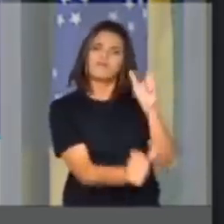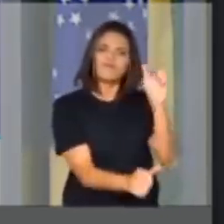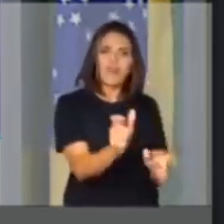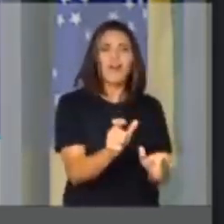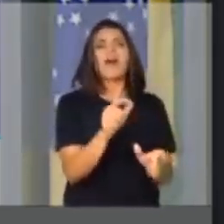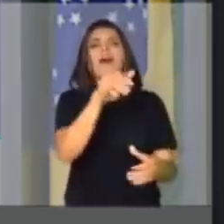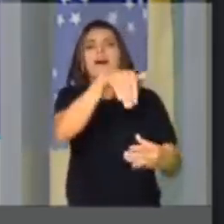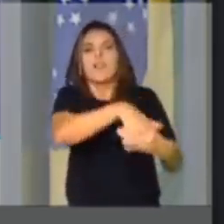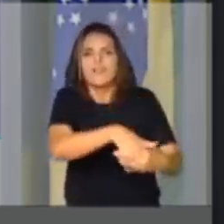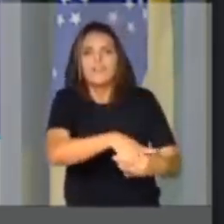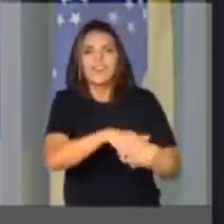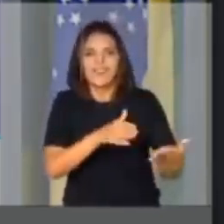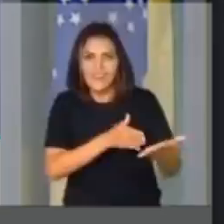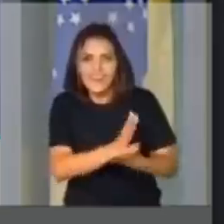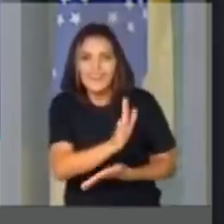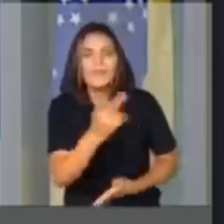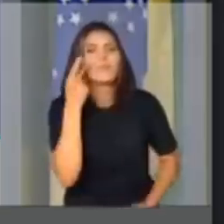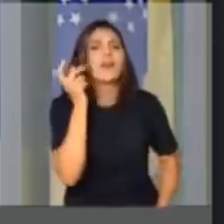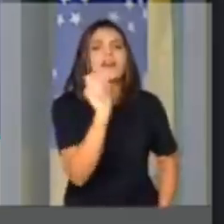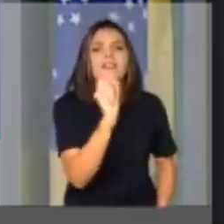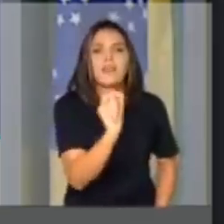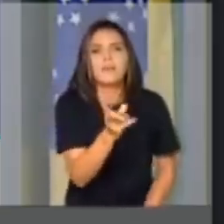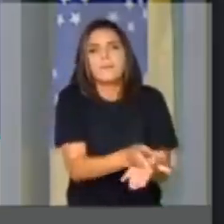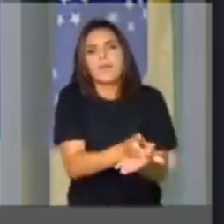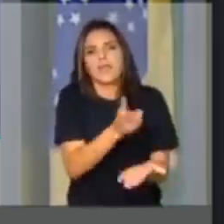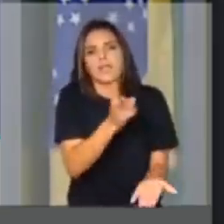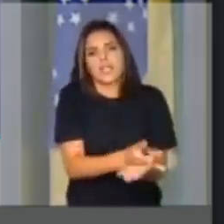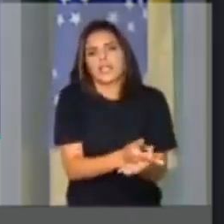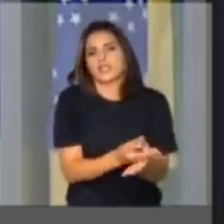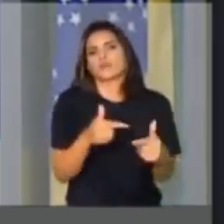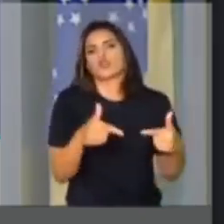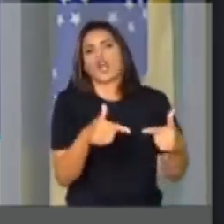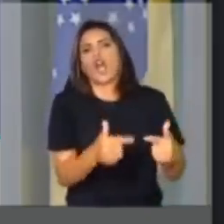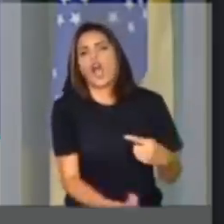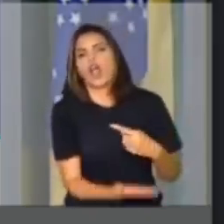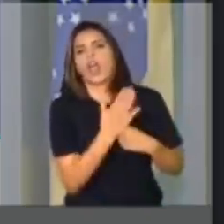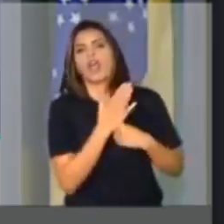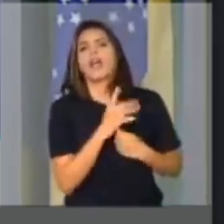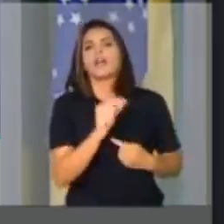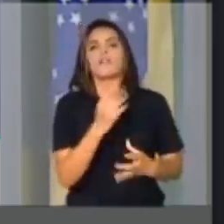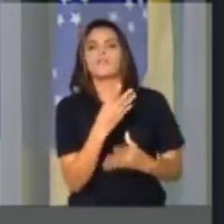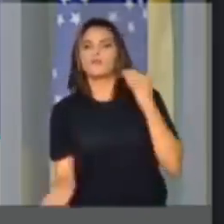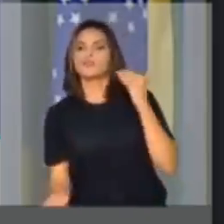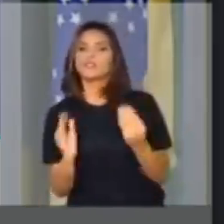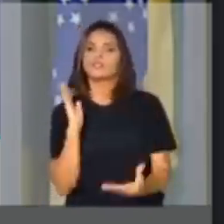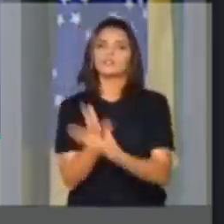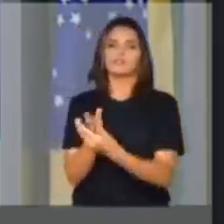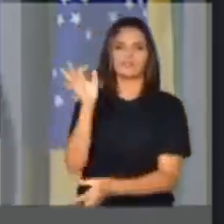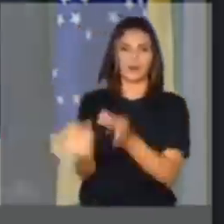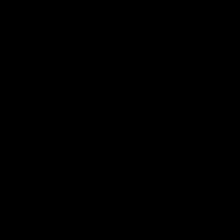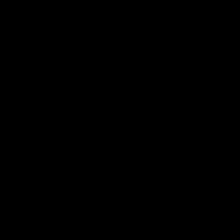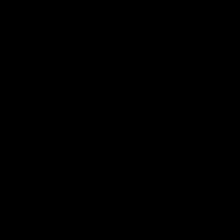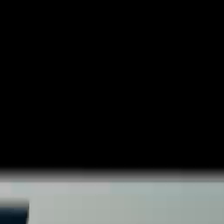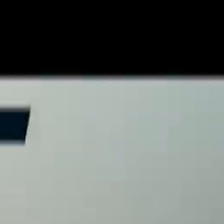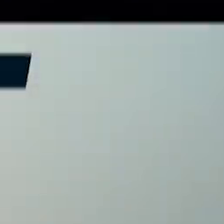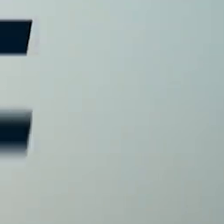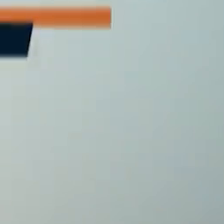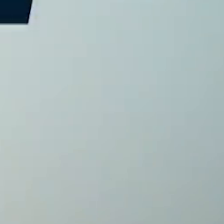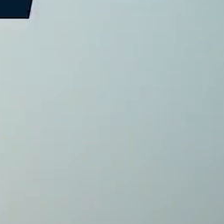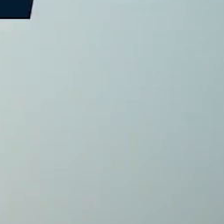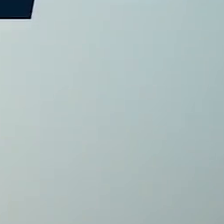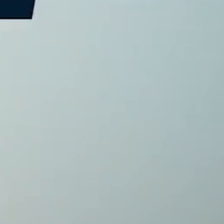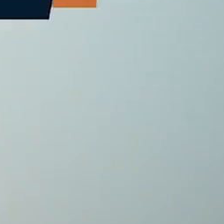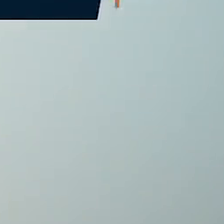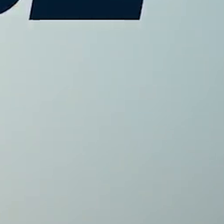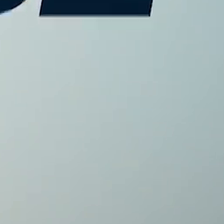foram eleitos única e exclusivamente para manter o foro privilegiado e escapar da justiça. Obrigado, presidente.